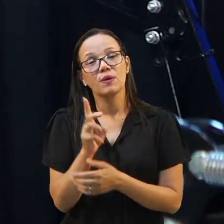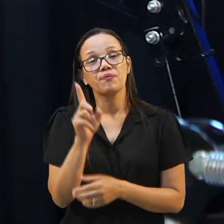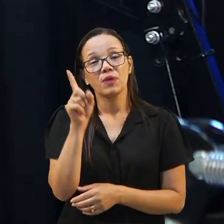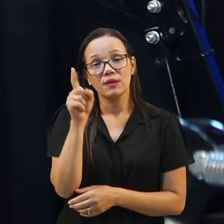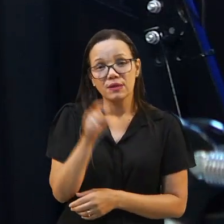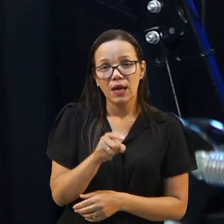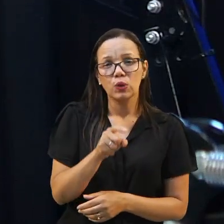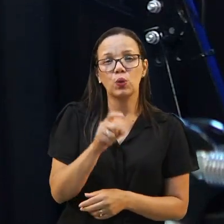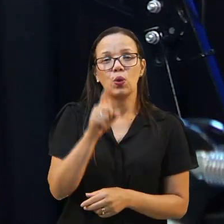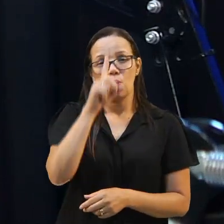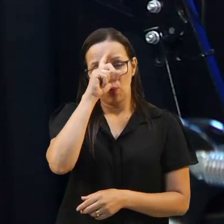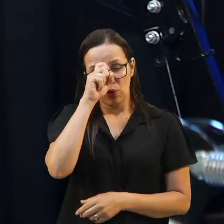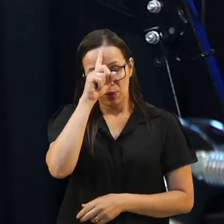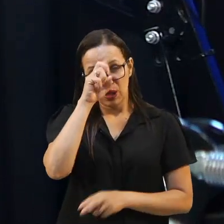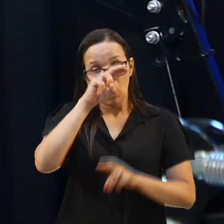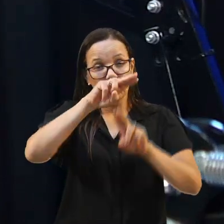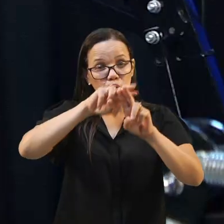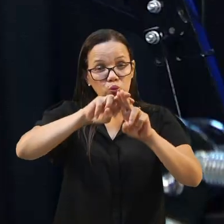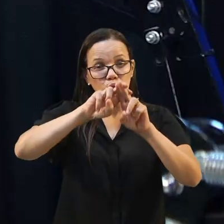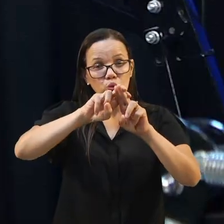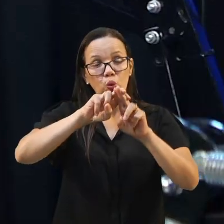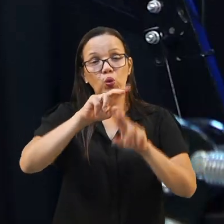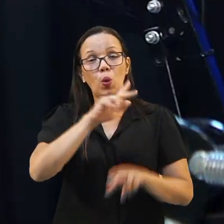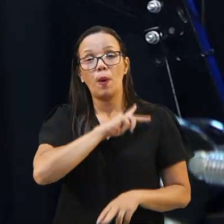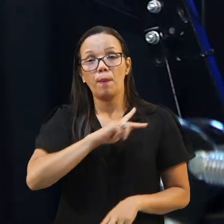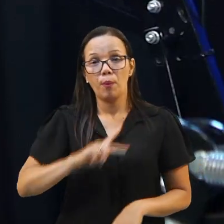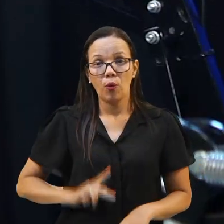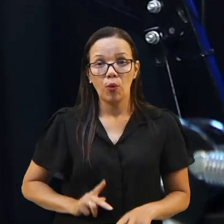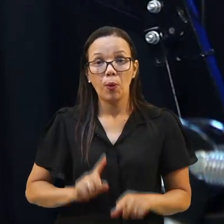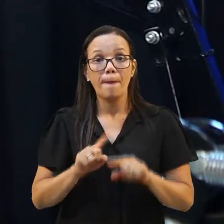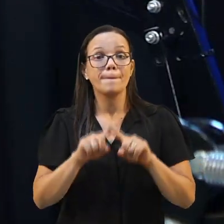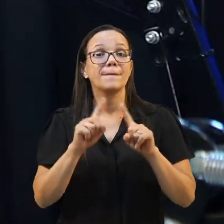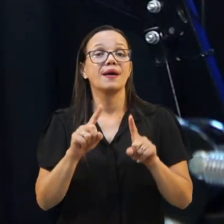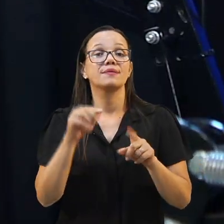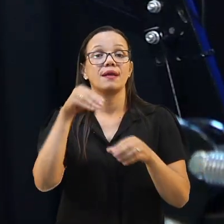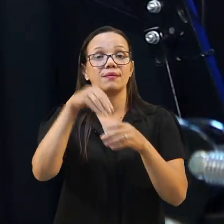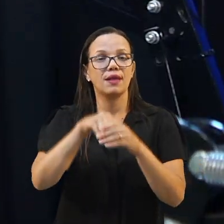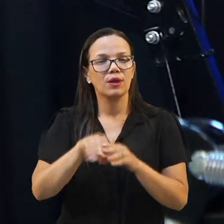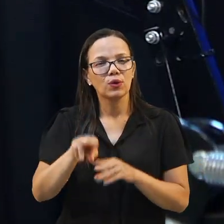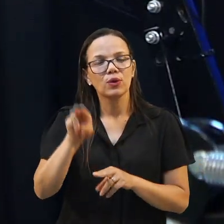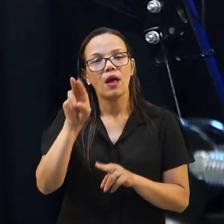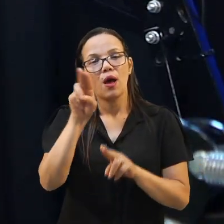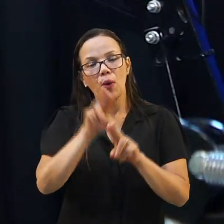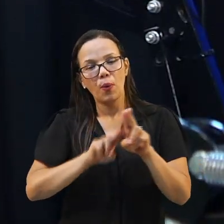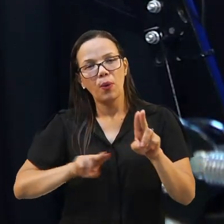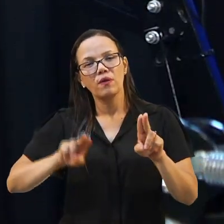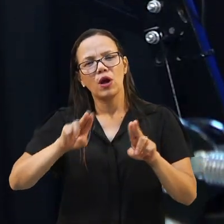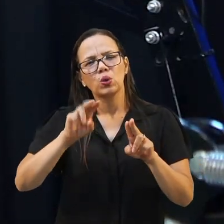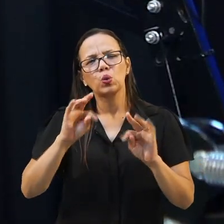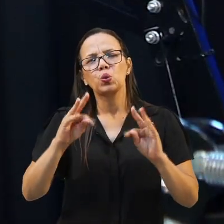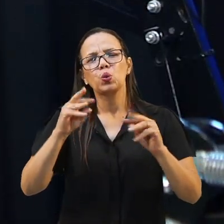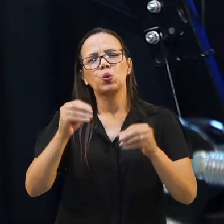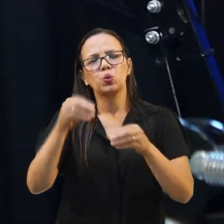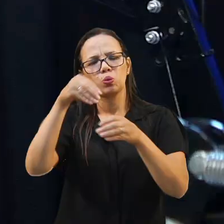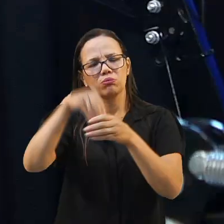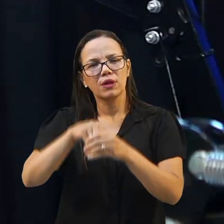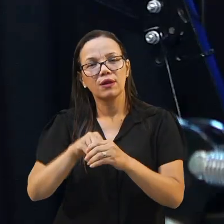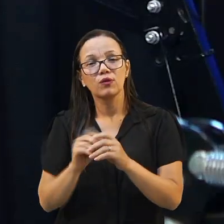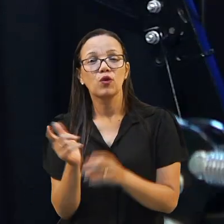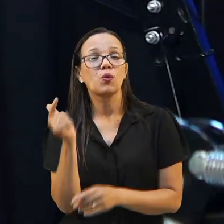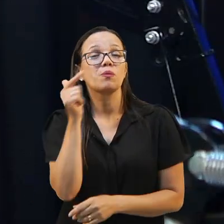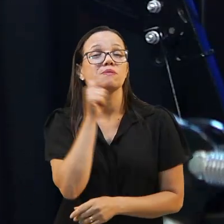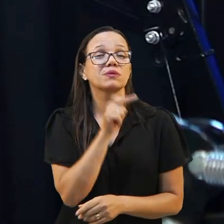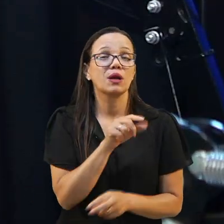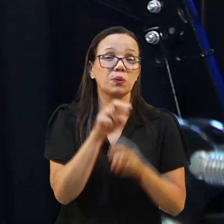público, um hospital do SUS. Ele é um hospital da universidade, tudo que está lá dentro, que